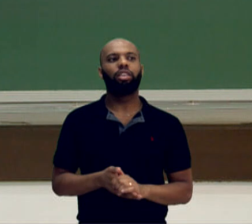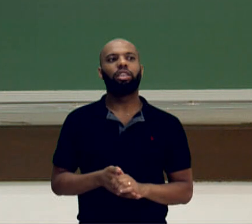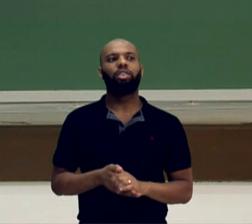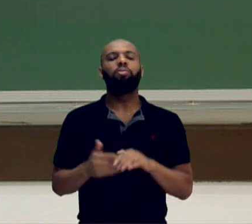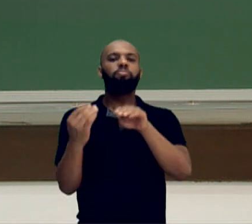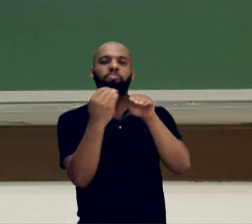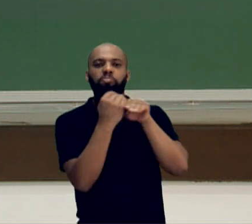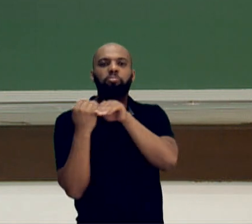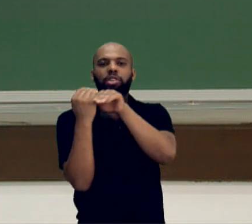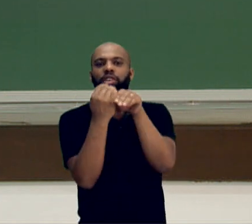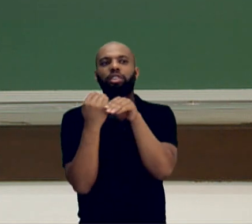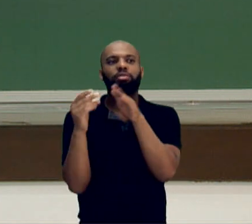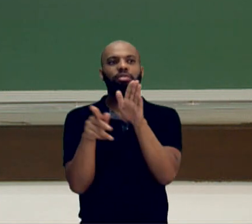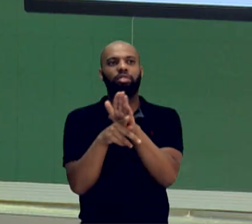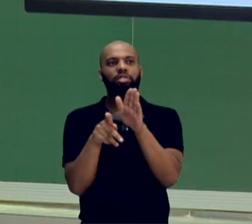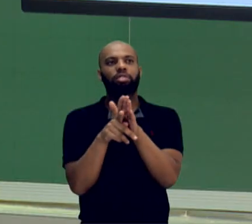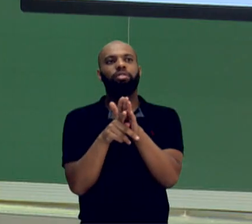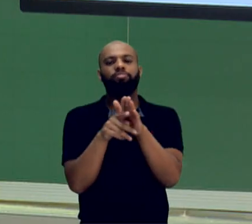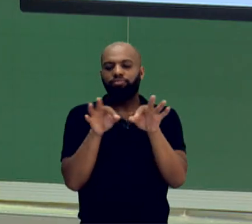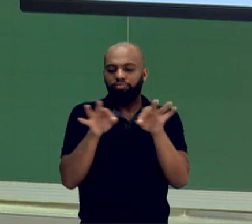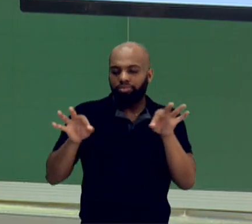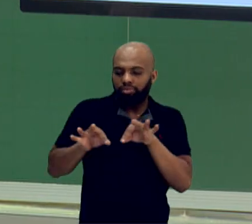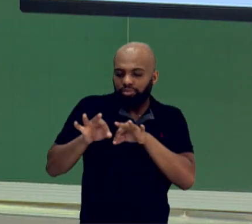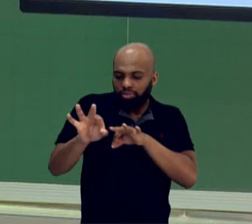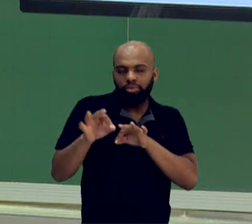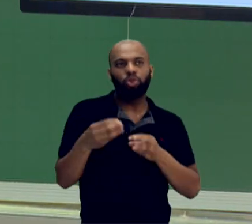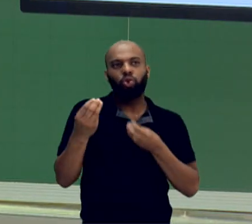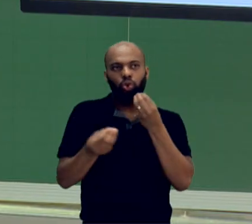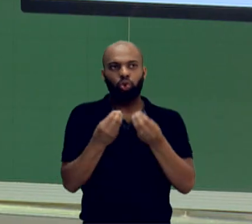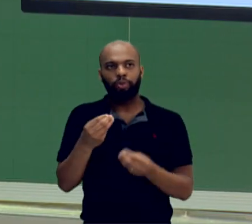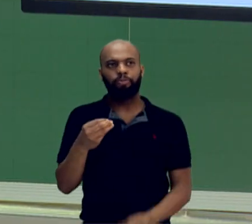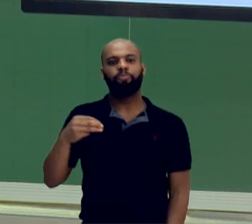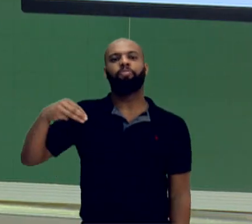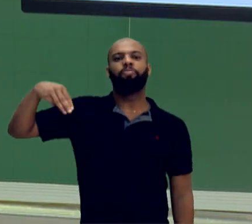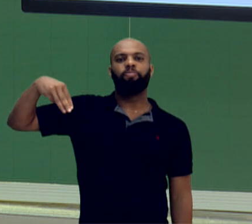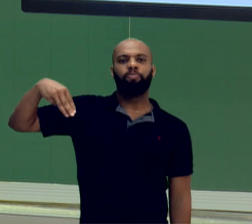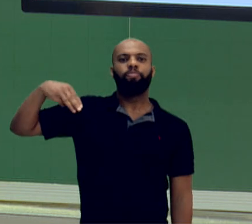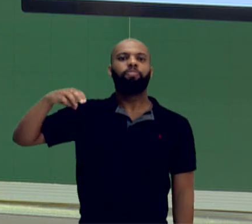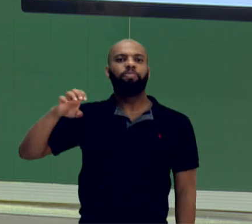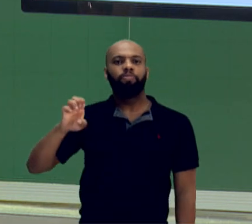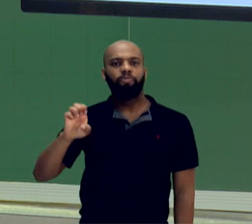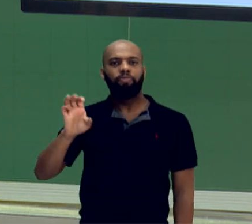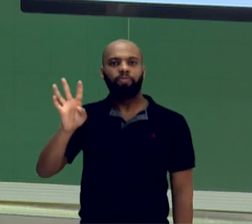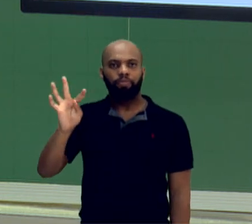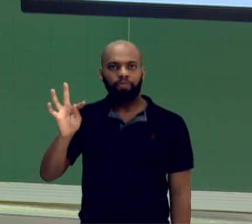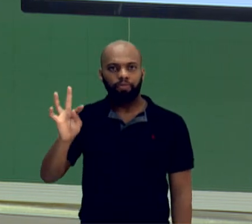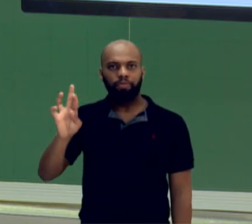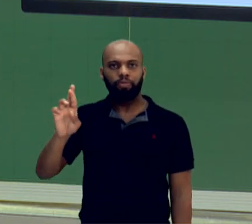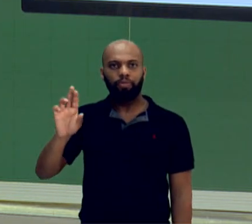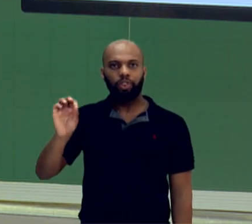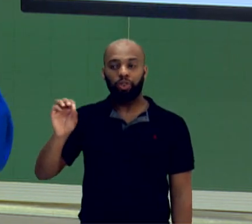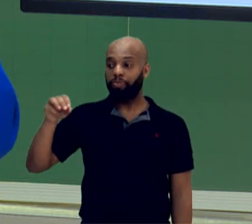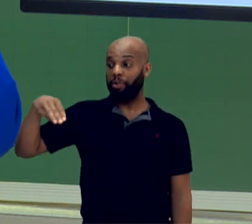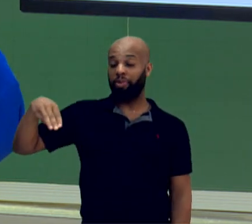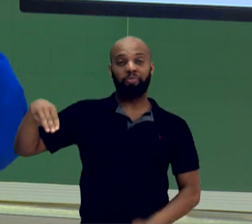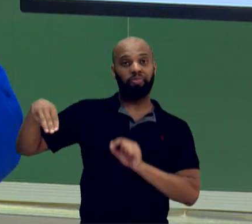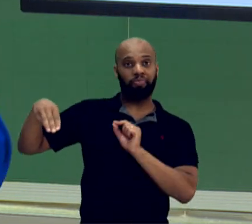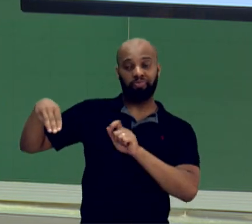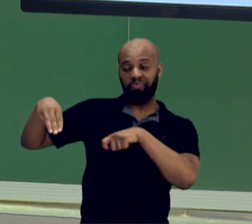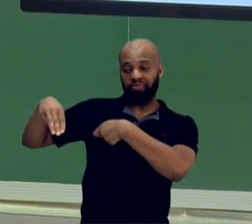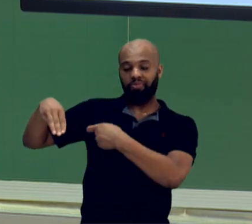extensão. Como era possível medir, isso aqui tudo a professora já contou para vocês, como não era possível medir